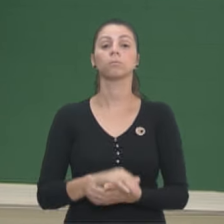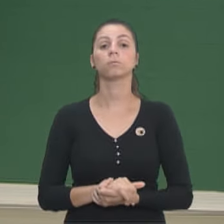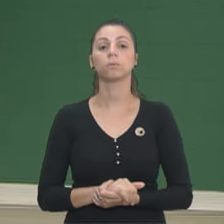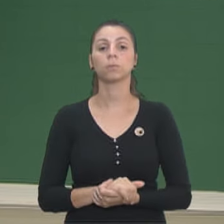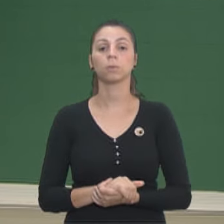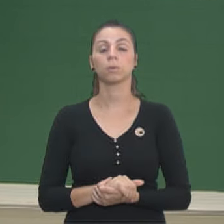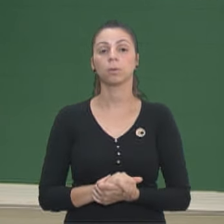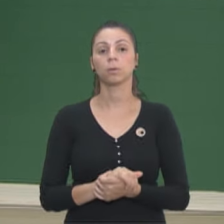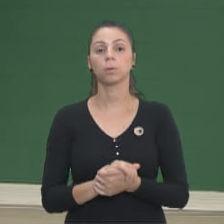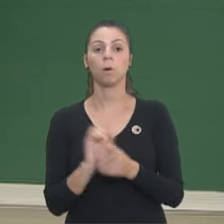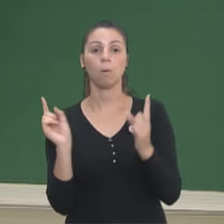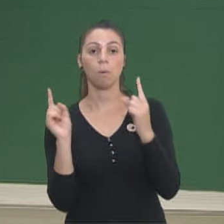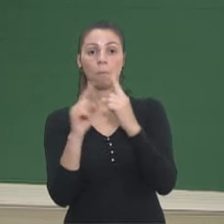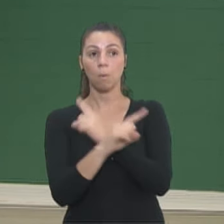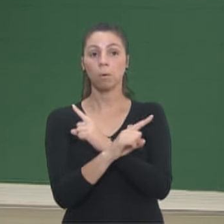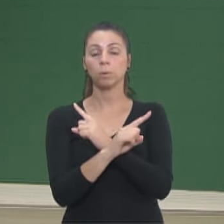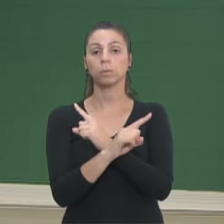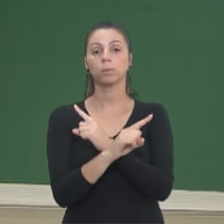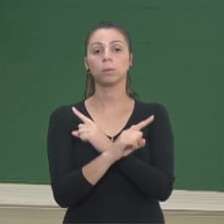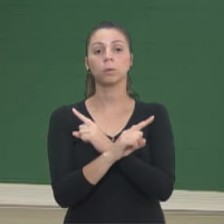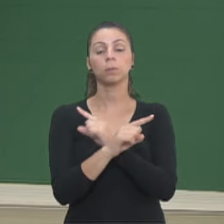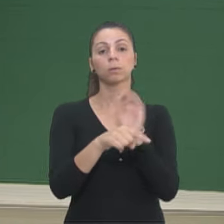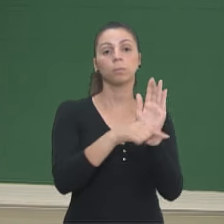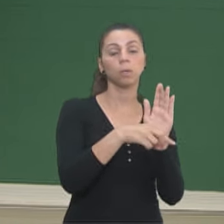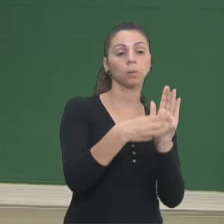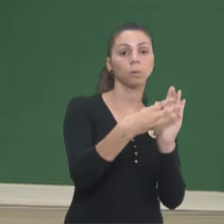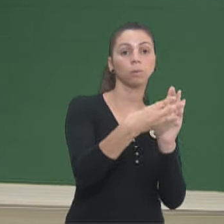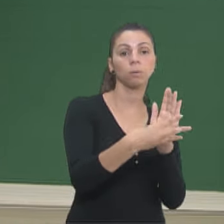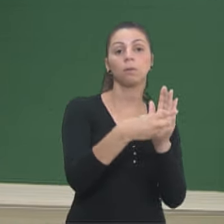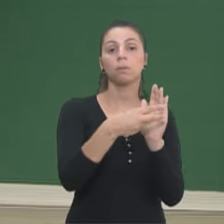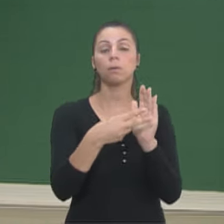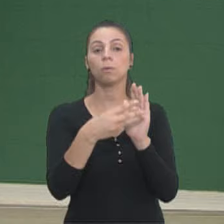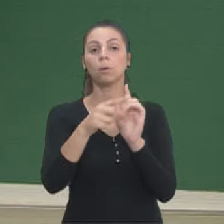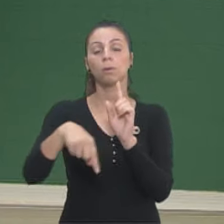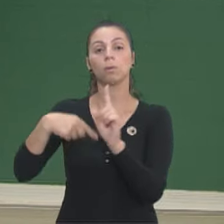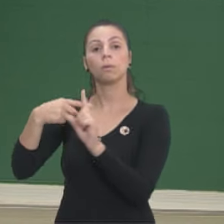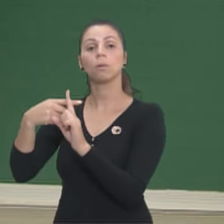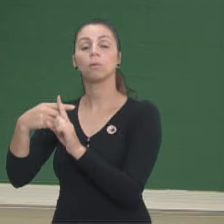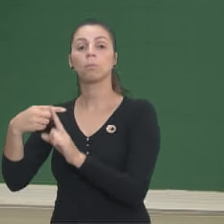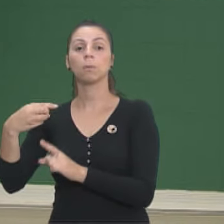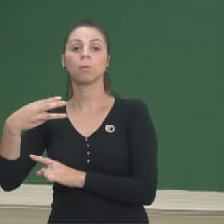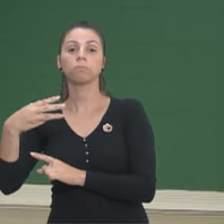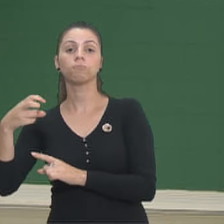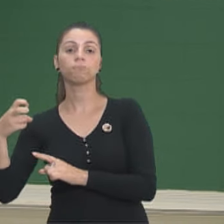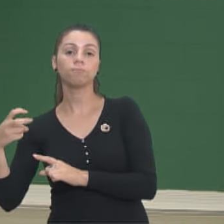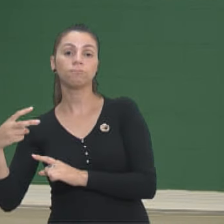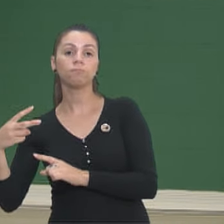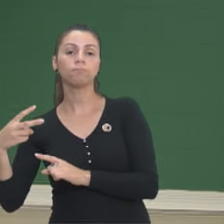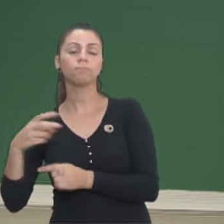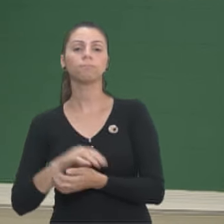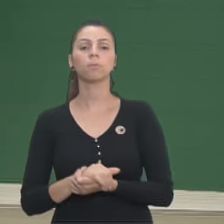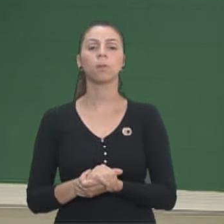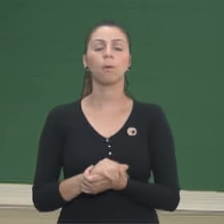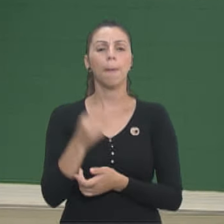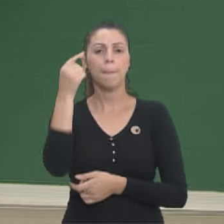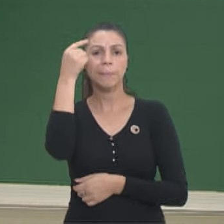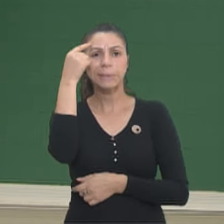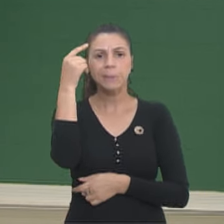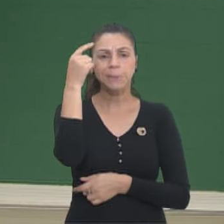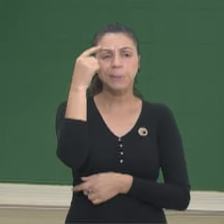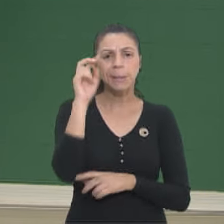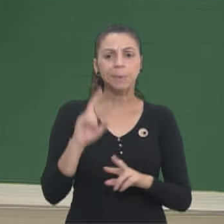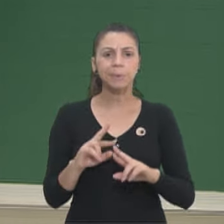32, quem vai ser? Mais 32. E o resultado de 10 menos 35, vou pensar na diferença, lembram